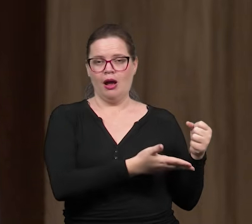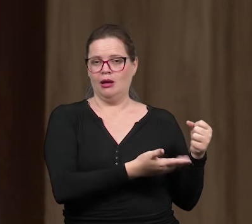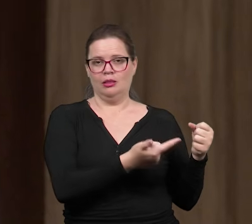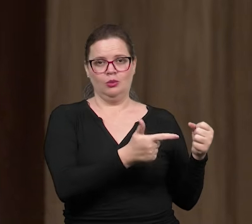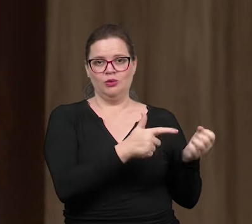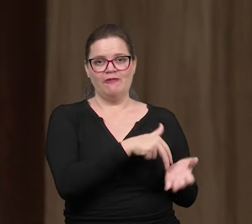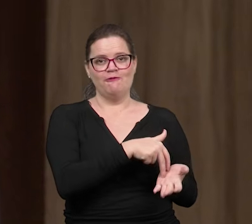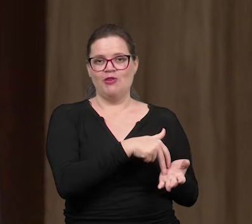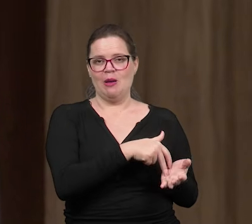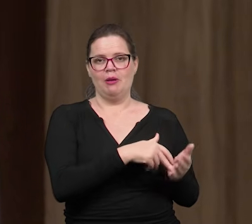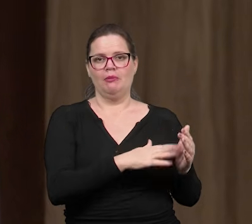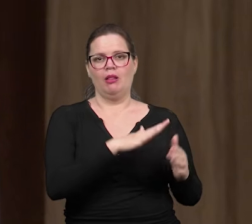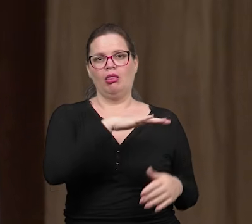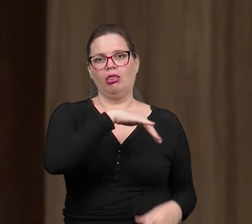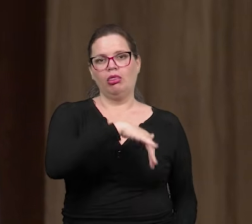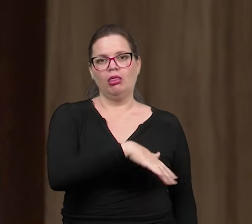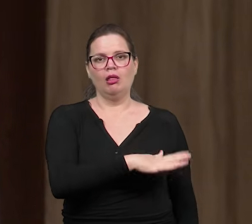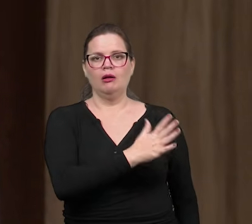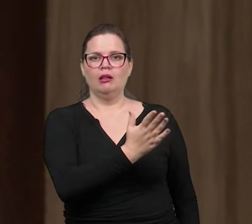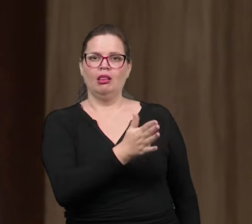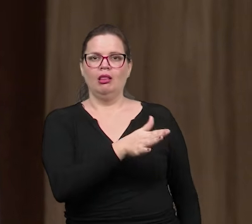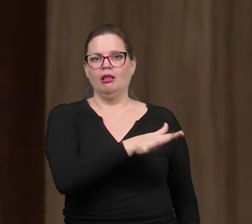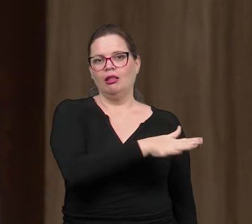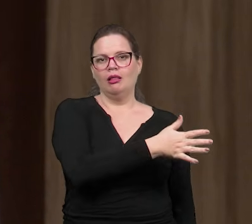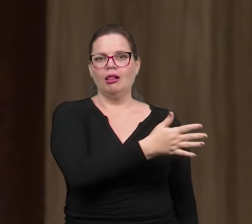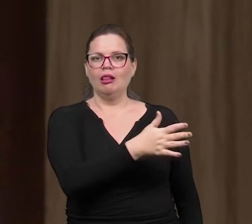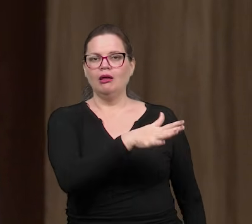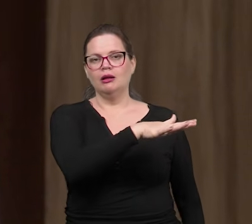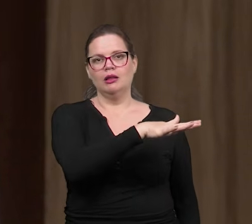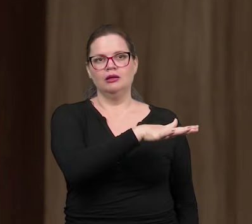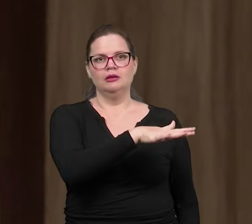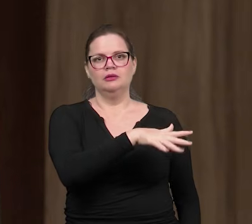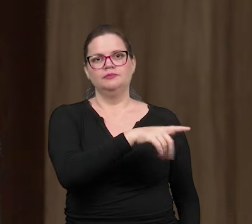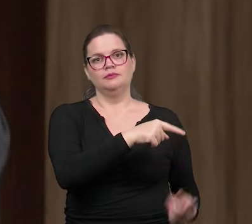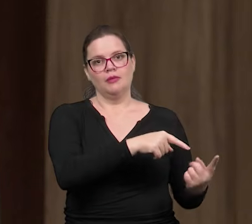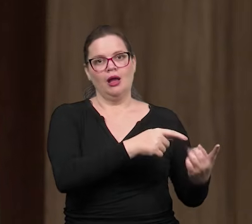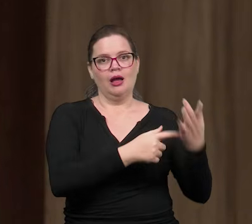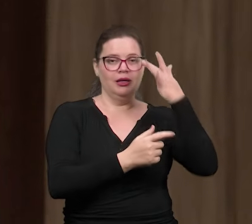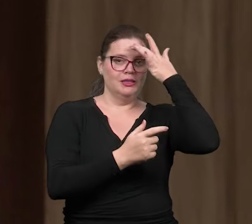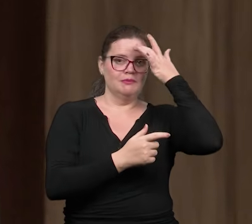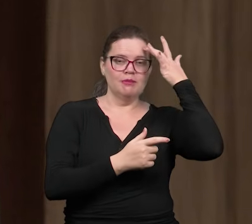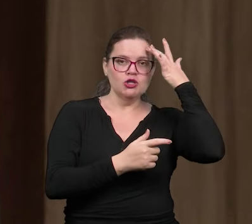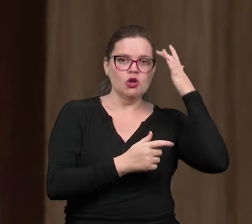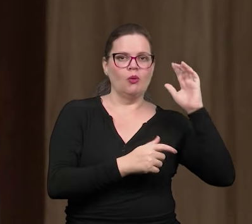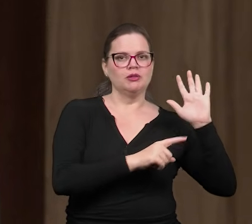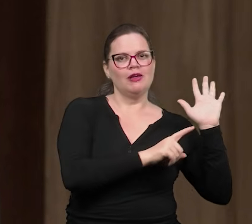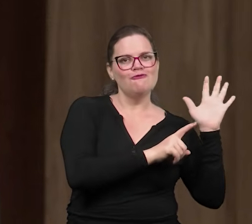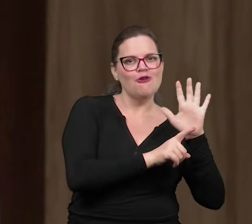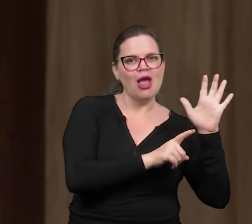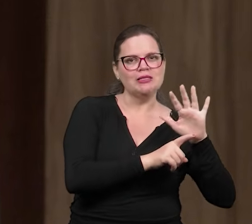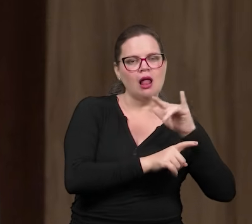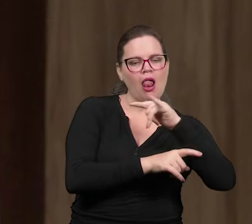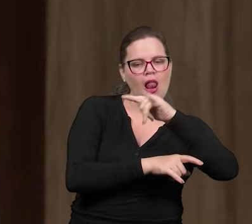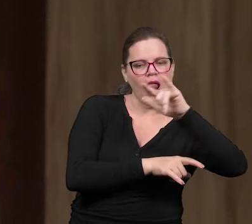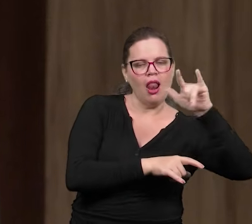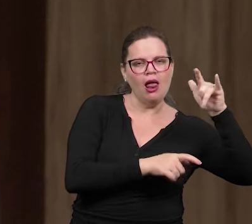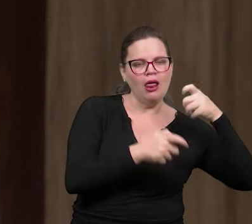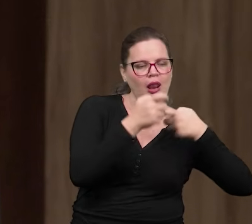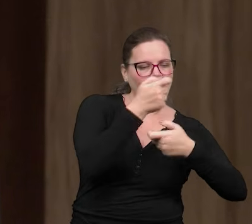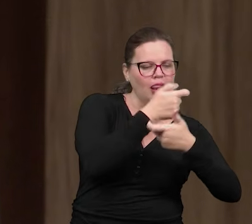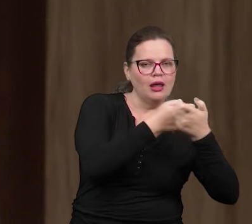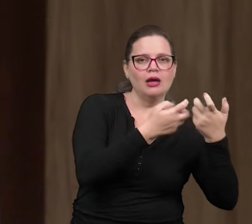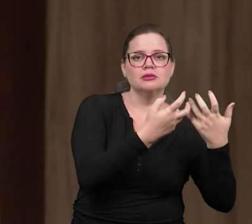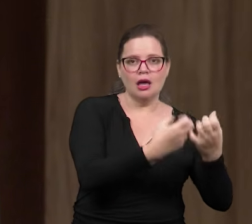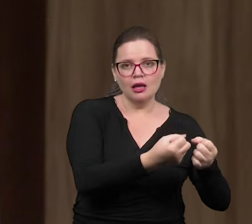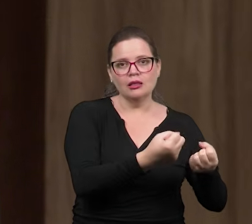firmeza na palavra de Deus, ela é sucumbir diante das forças seculares. Sim. E é o que esse